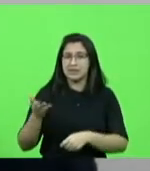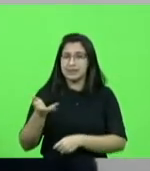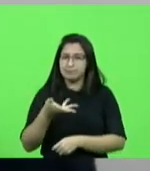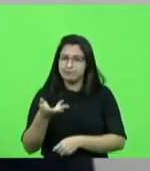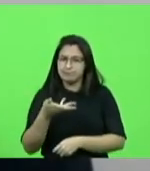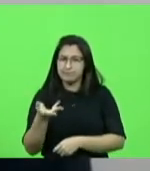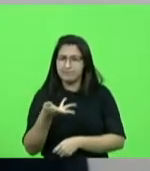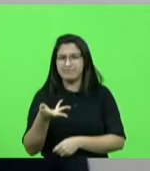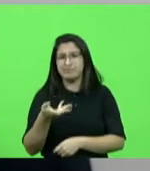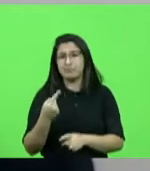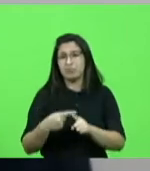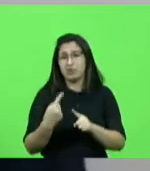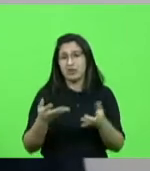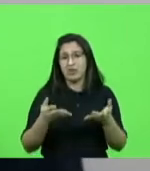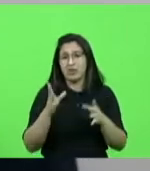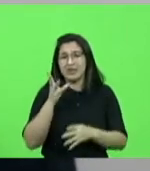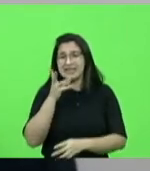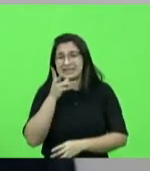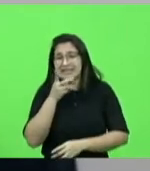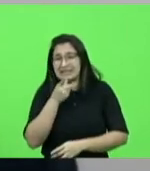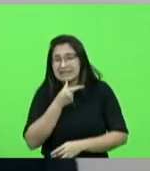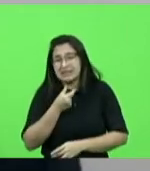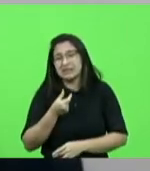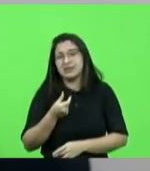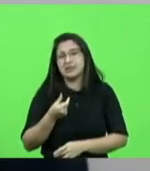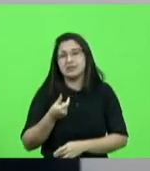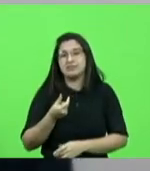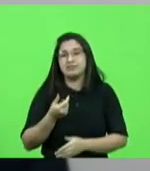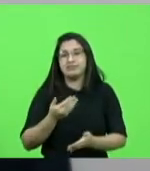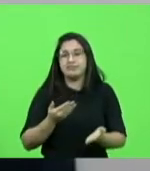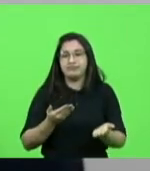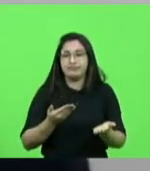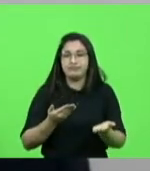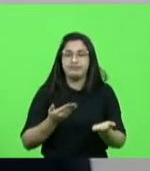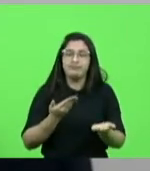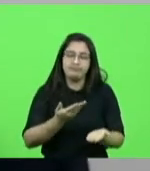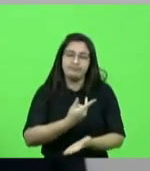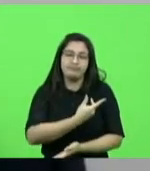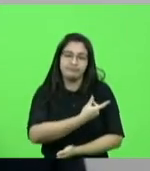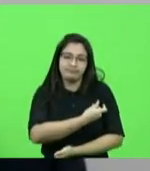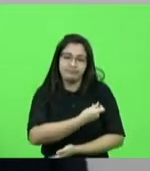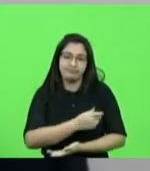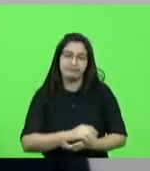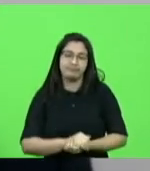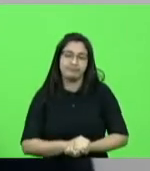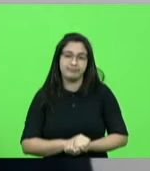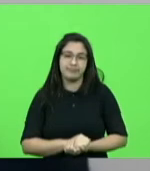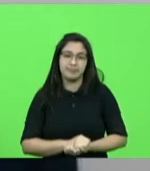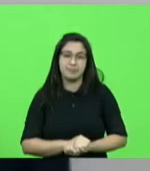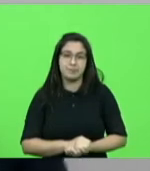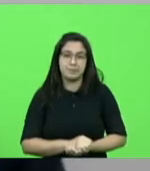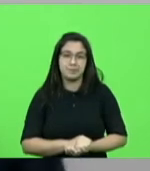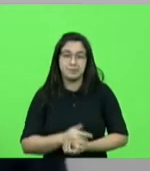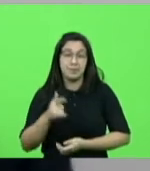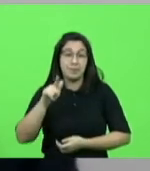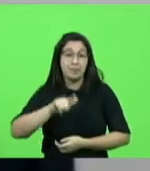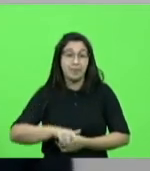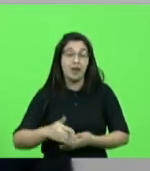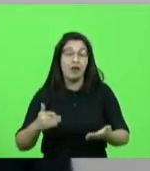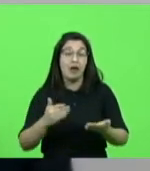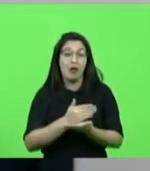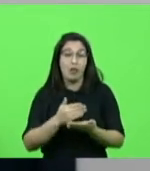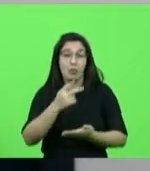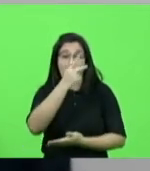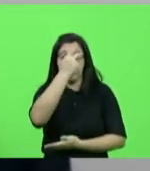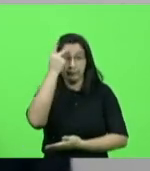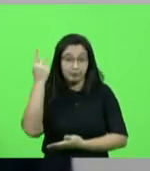sido lento da chegada de vacinas e, no caso, ainda há pessoas não indo também